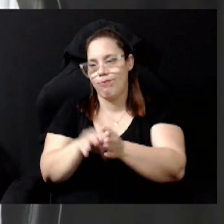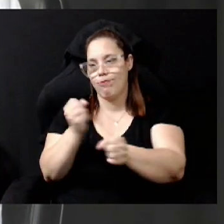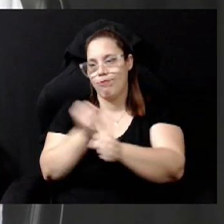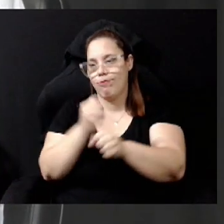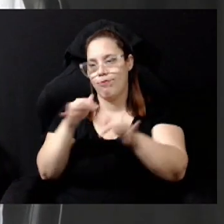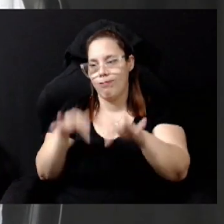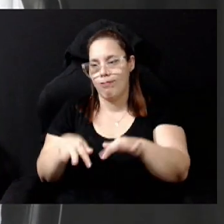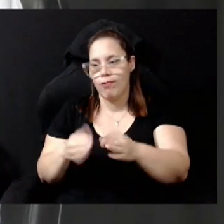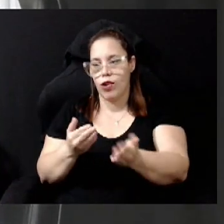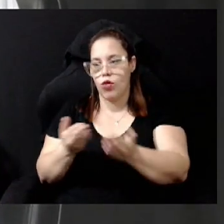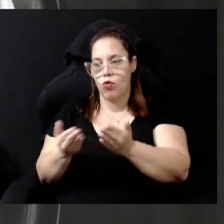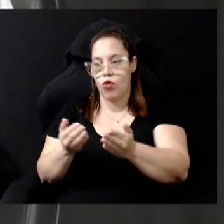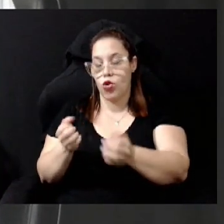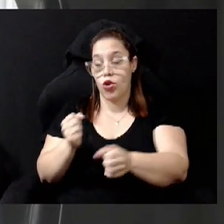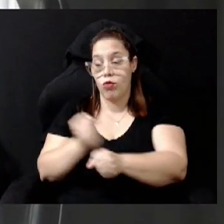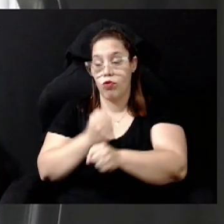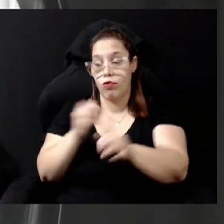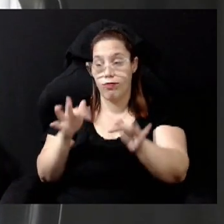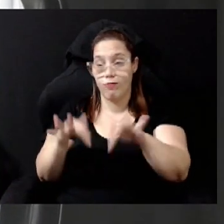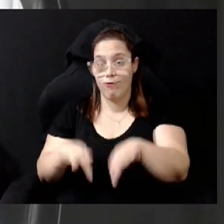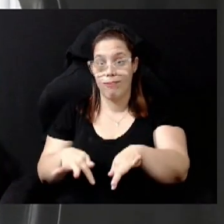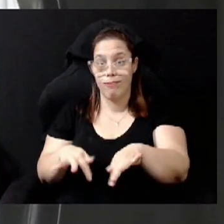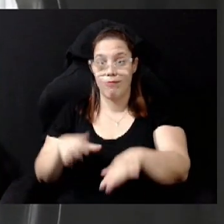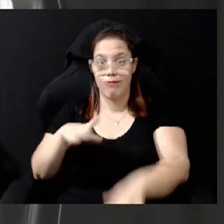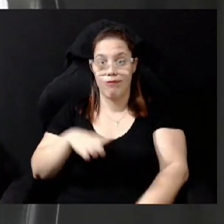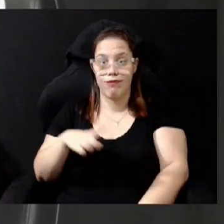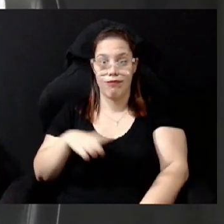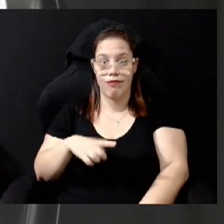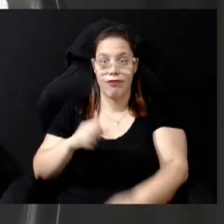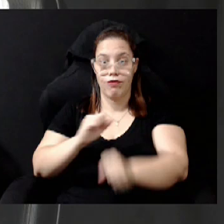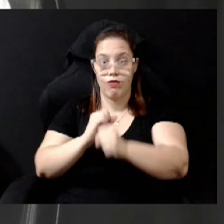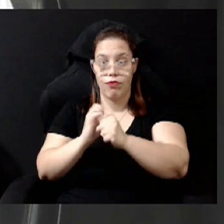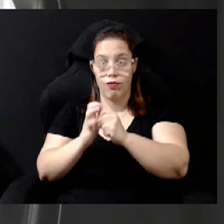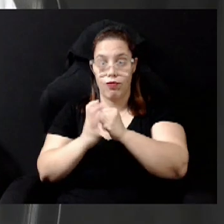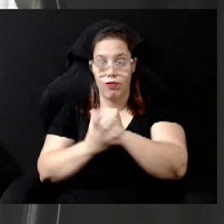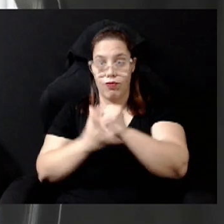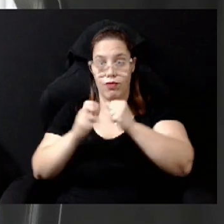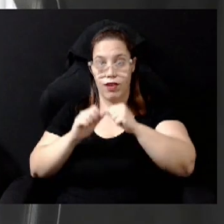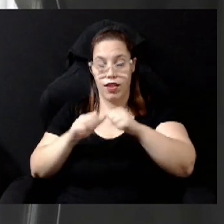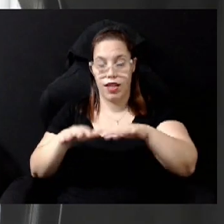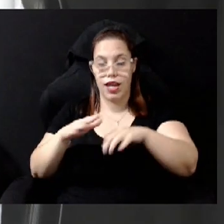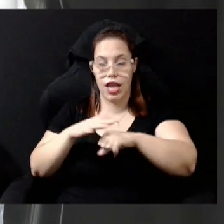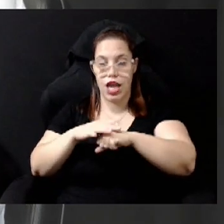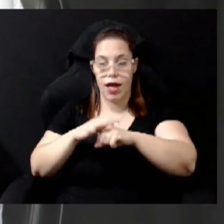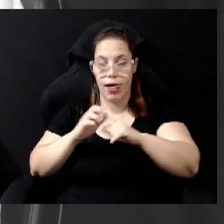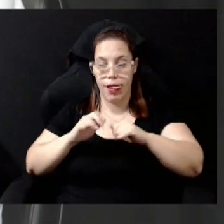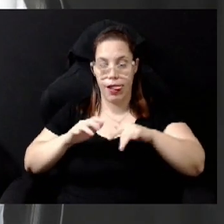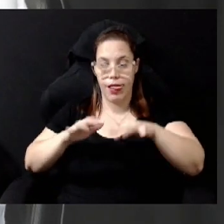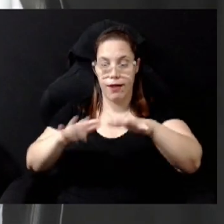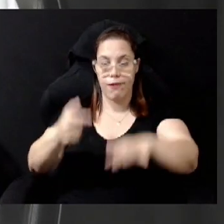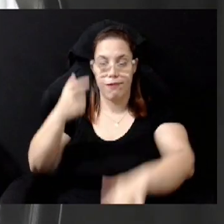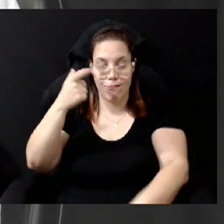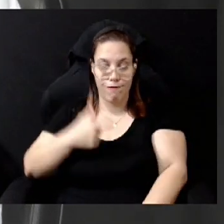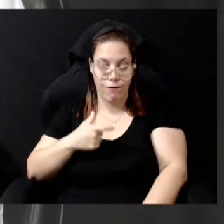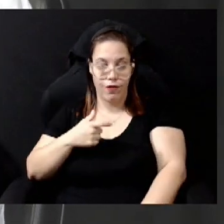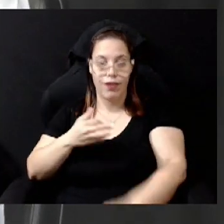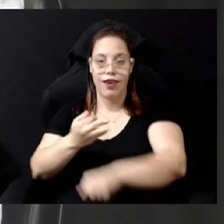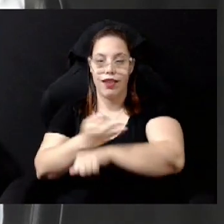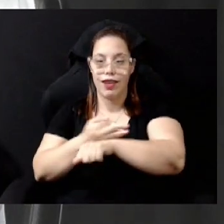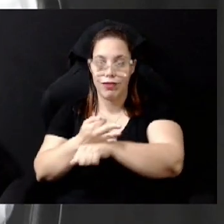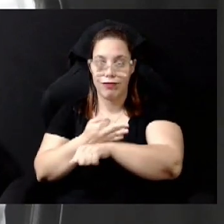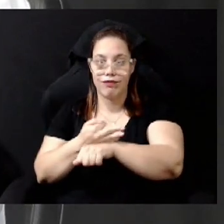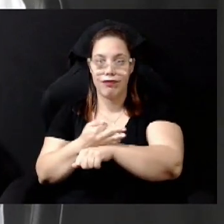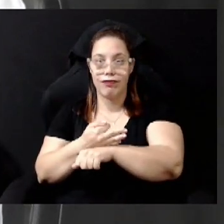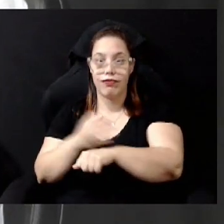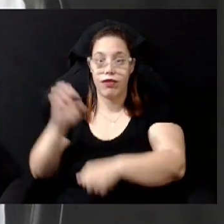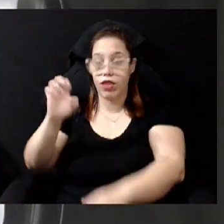final do ano, nós tivemos uma pandemia, começou uma epidemia. Inclusive eu estava de férias, eu estava na Europa, eu